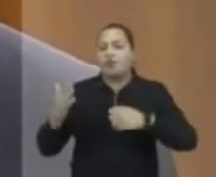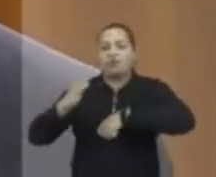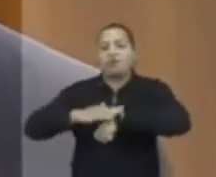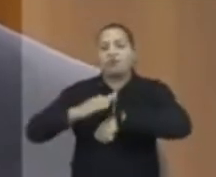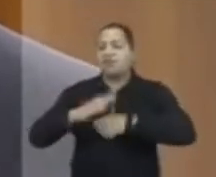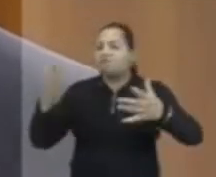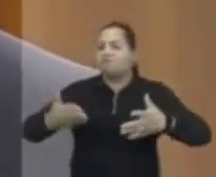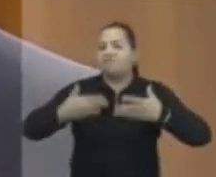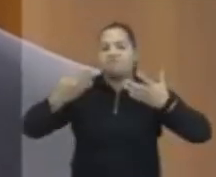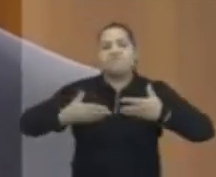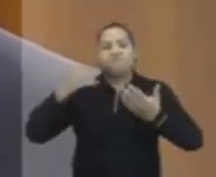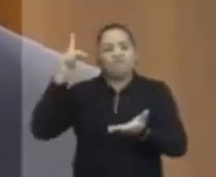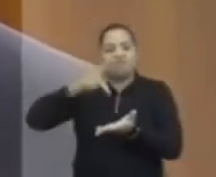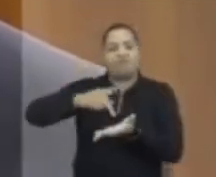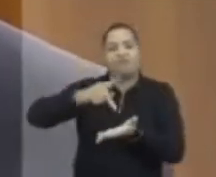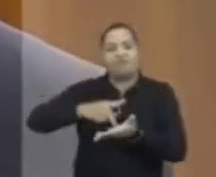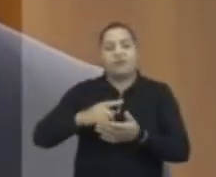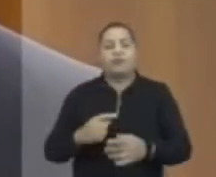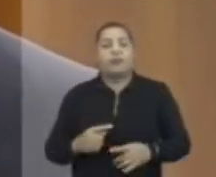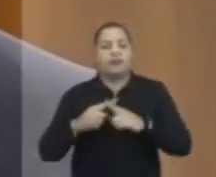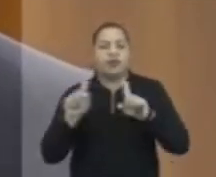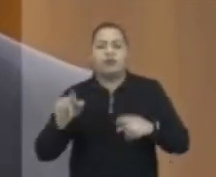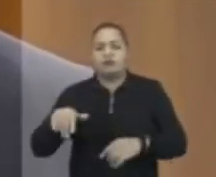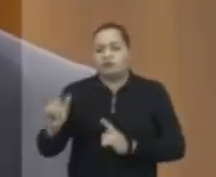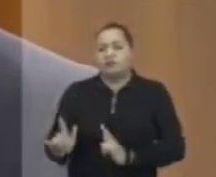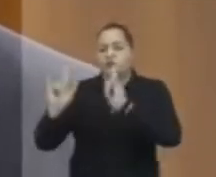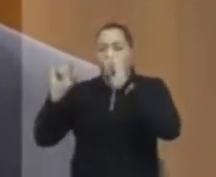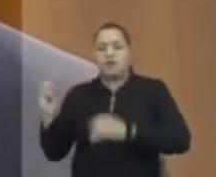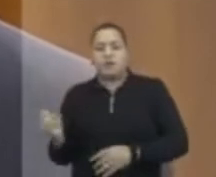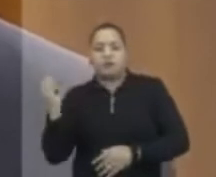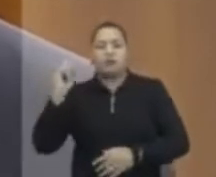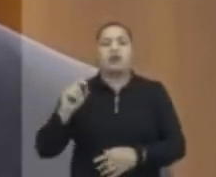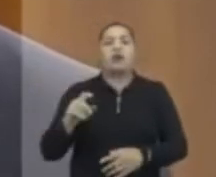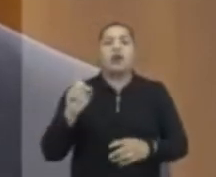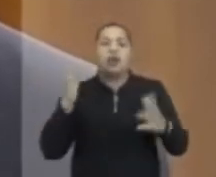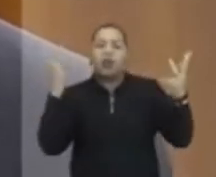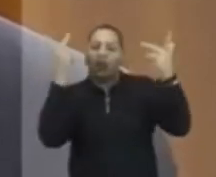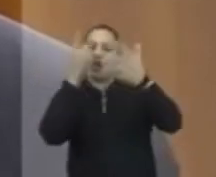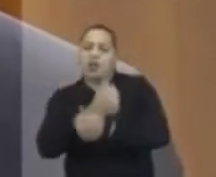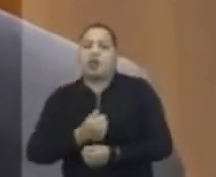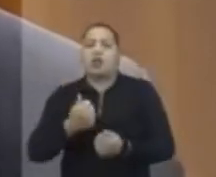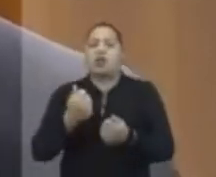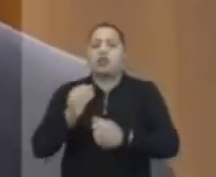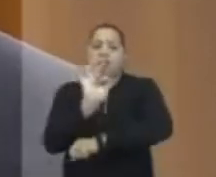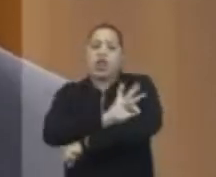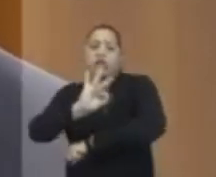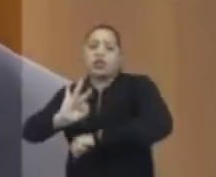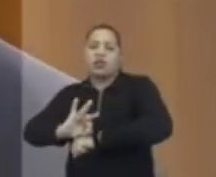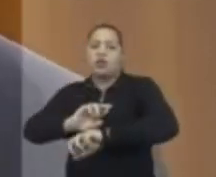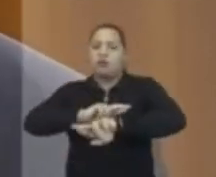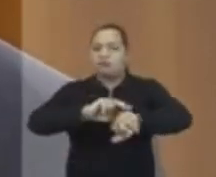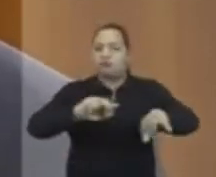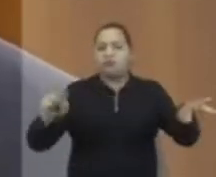muita alegria. Mas muito mais importante do que um prédio, muito mais importante do que a beleza arquitetônica, da certeza de